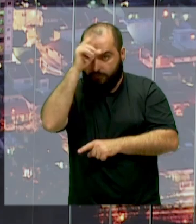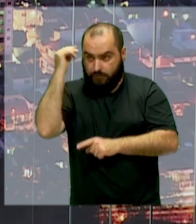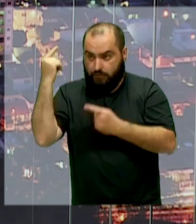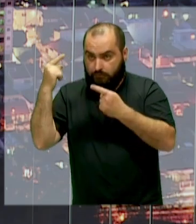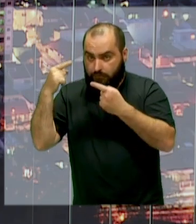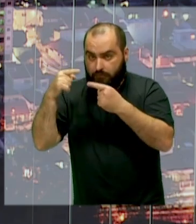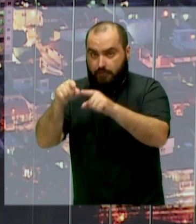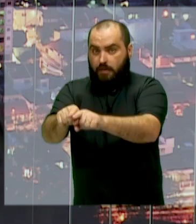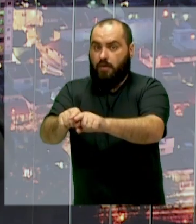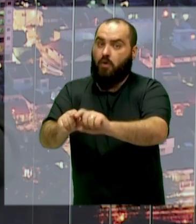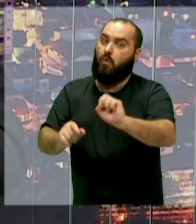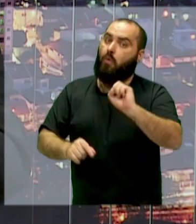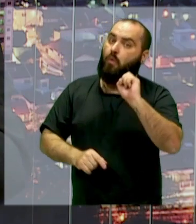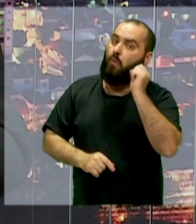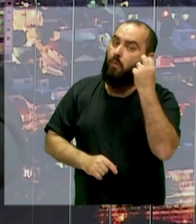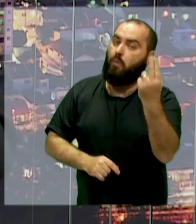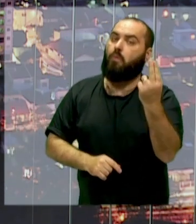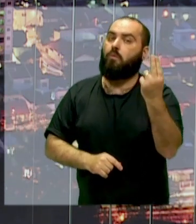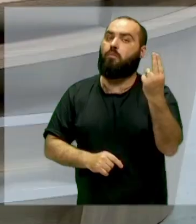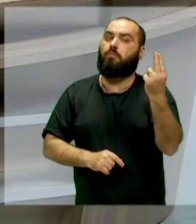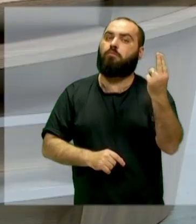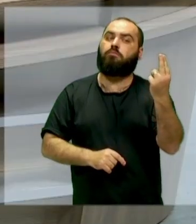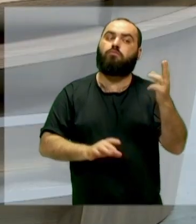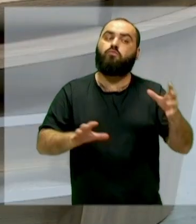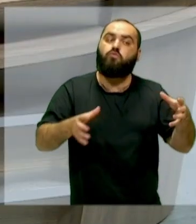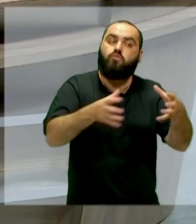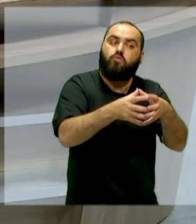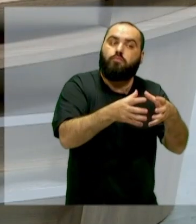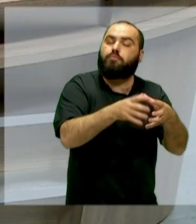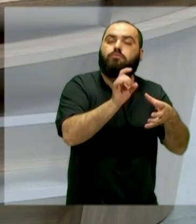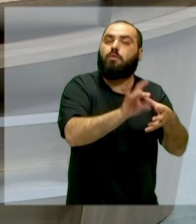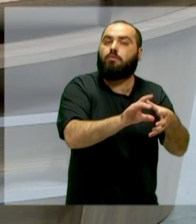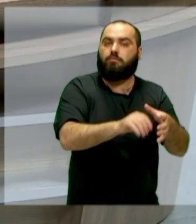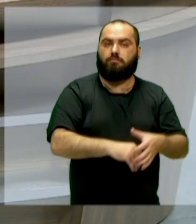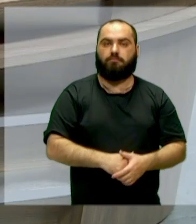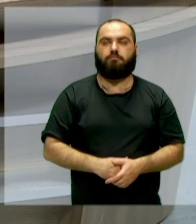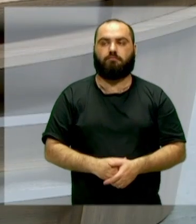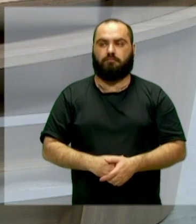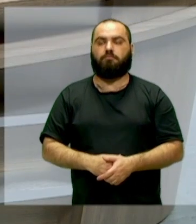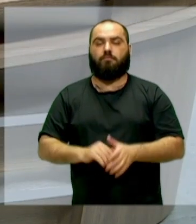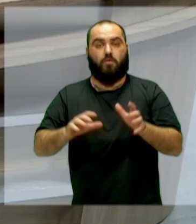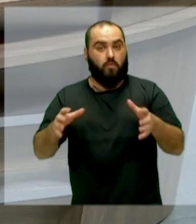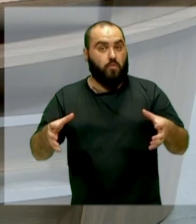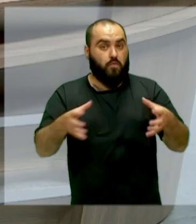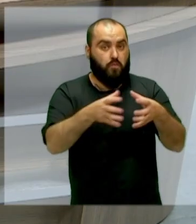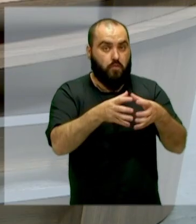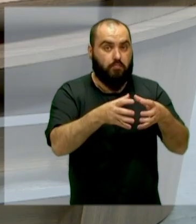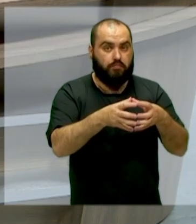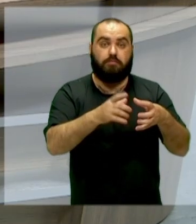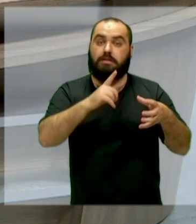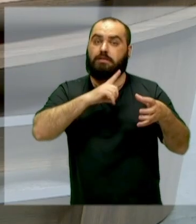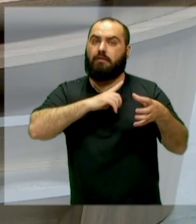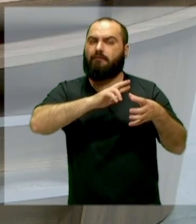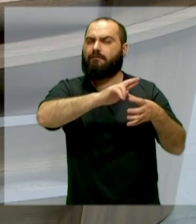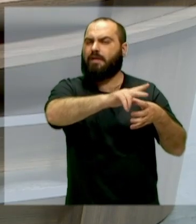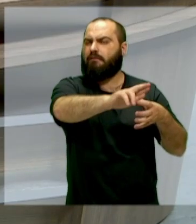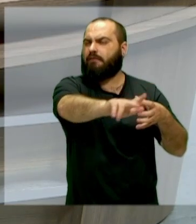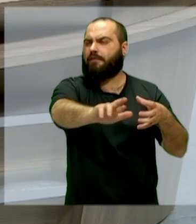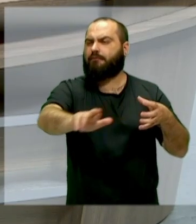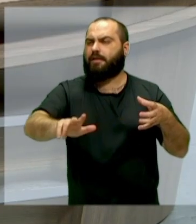essa é uma iniciativa única do coletivo o coletivo Itajaí lixu zero ele é composto por diversas